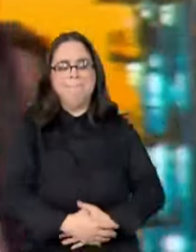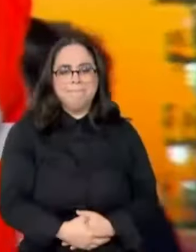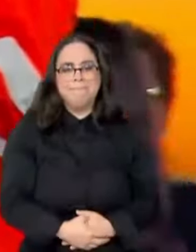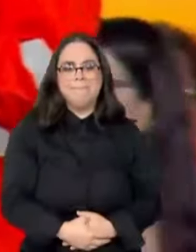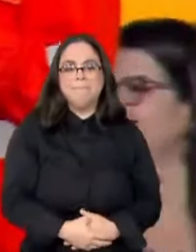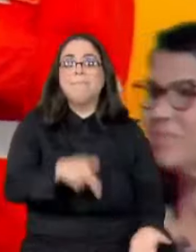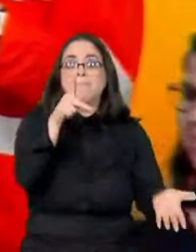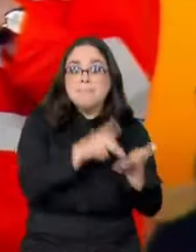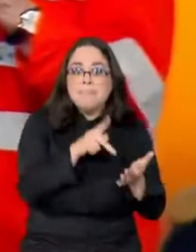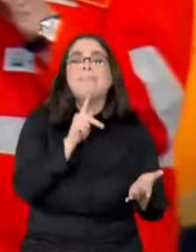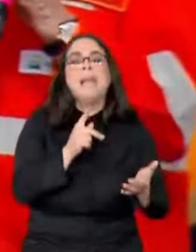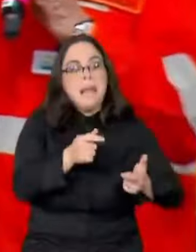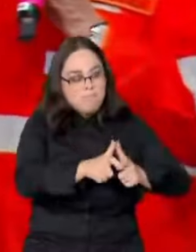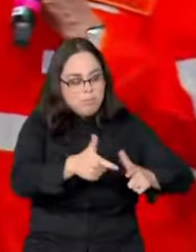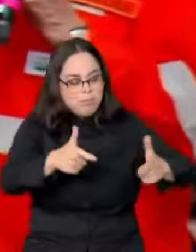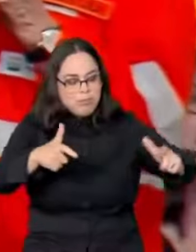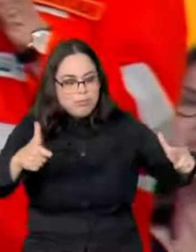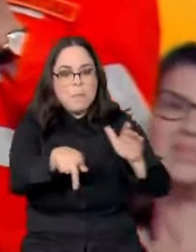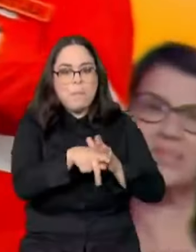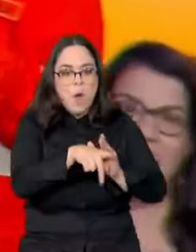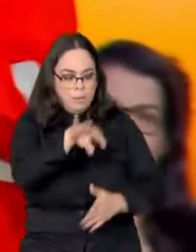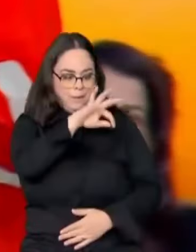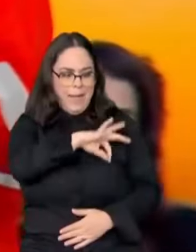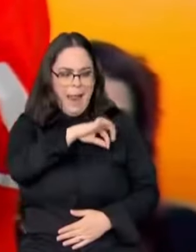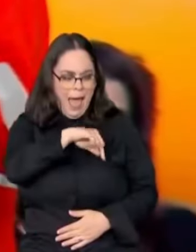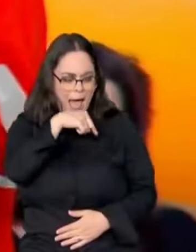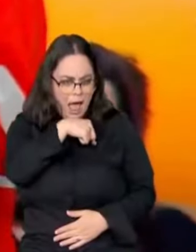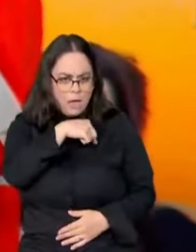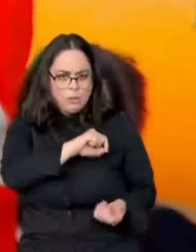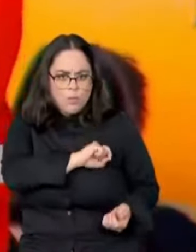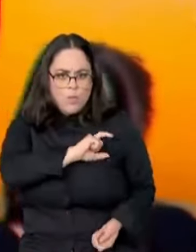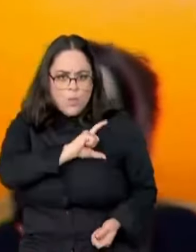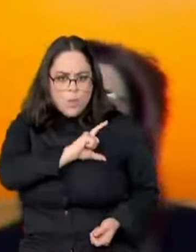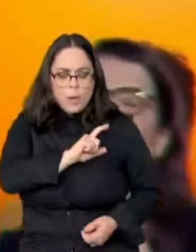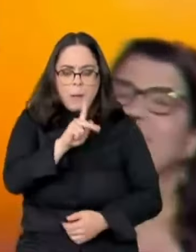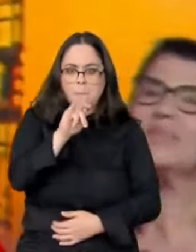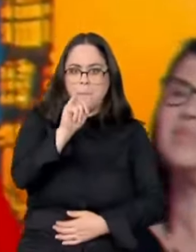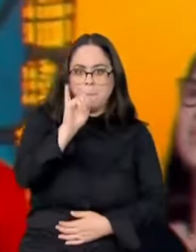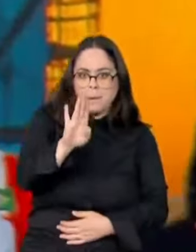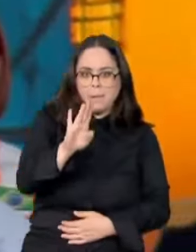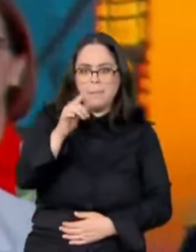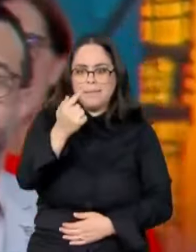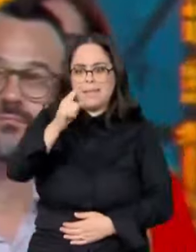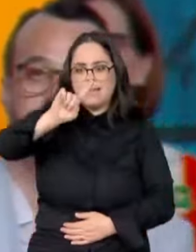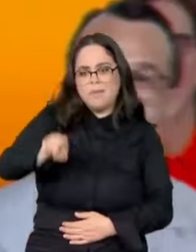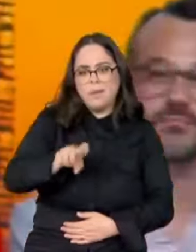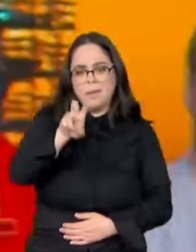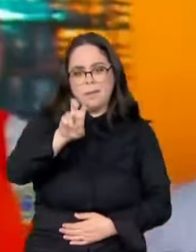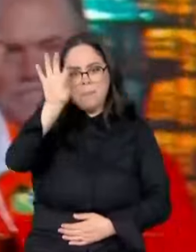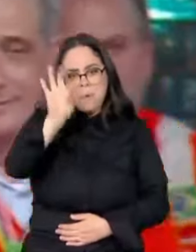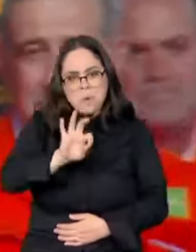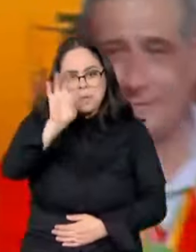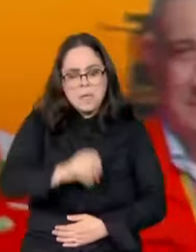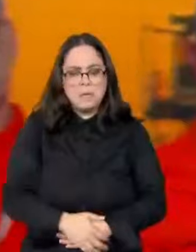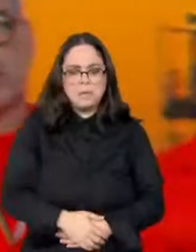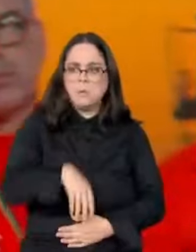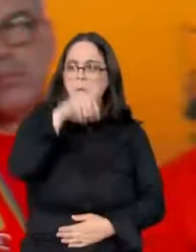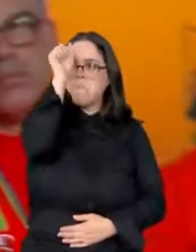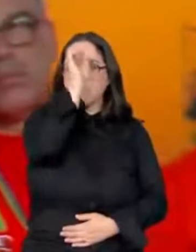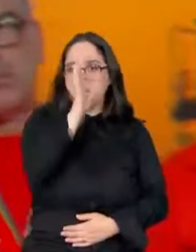muito crescimento da renda salarial, o PIB crescendo 7,5%, o Brasil